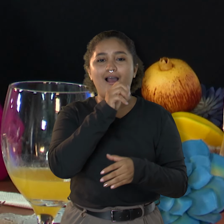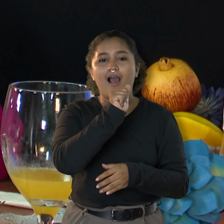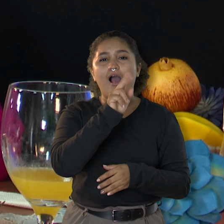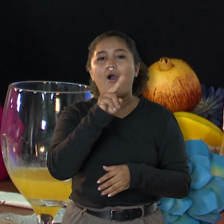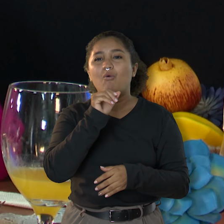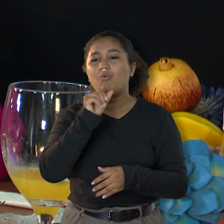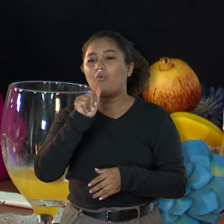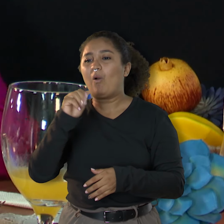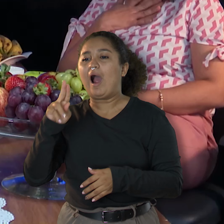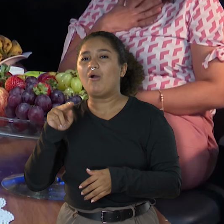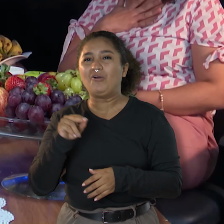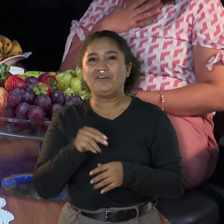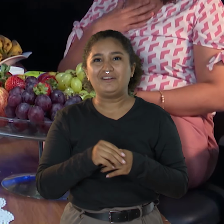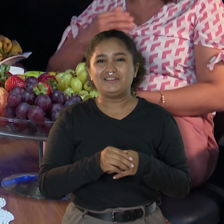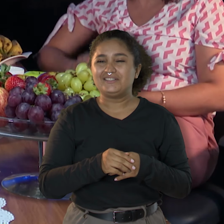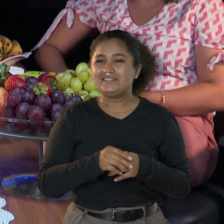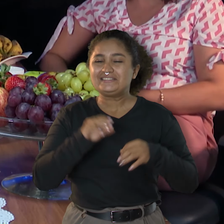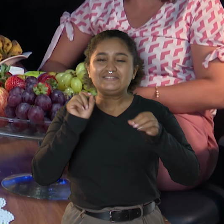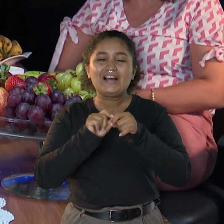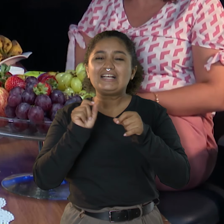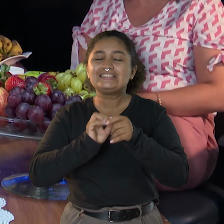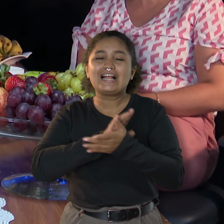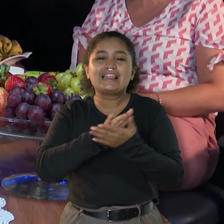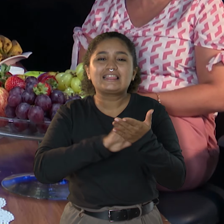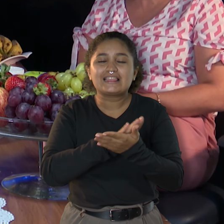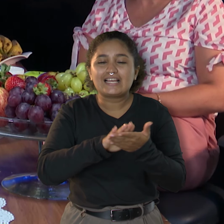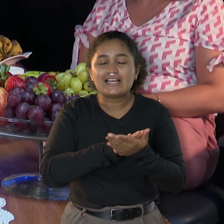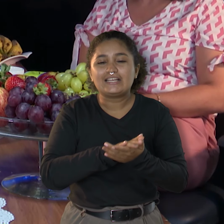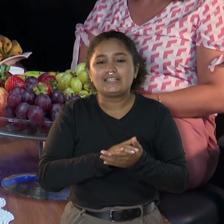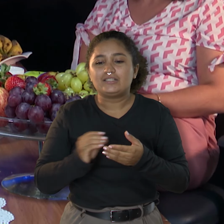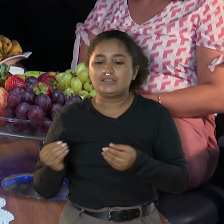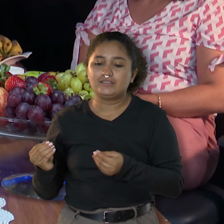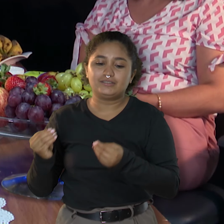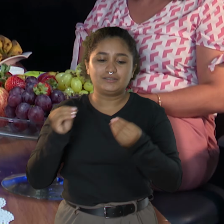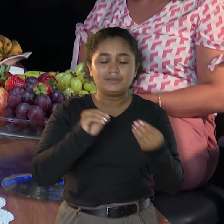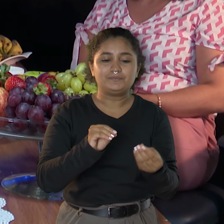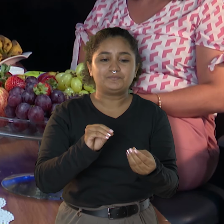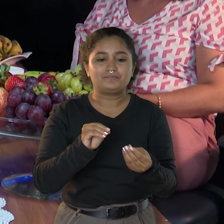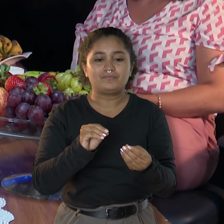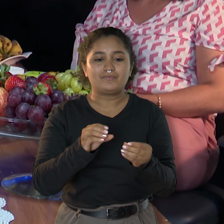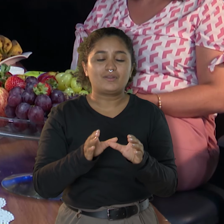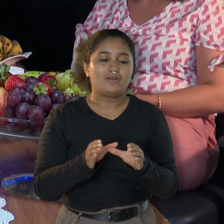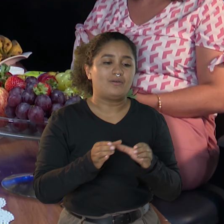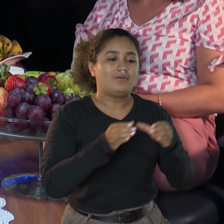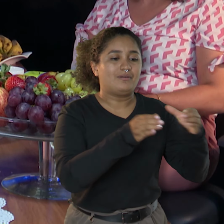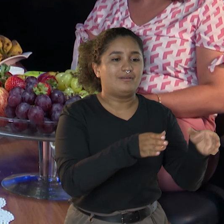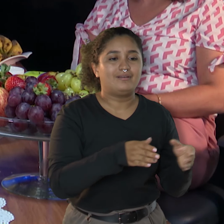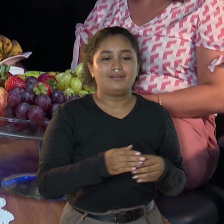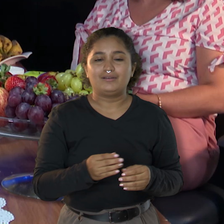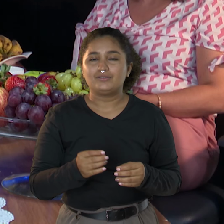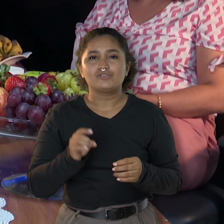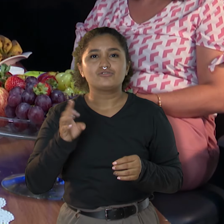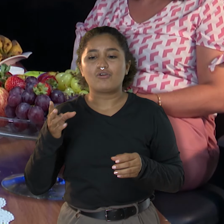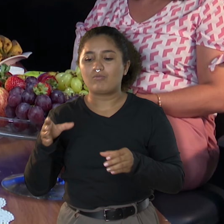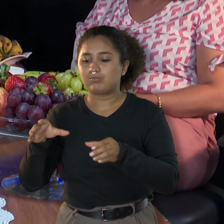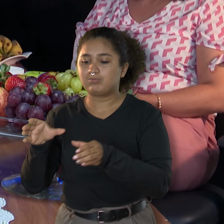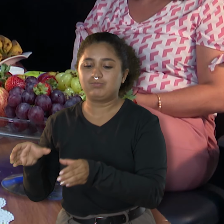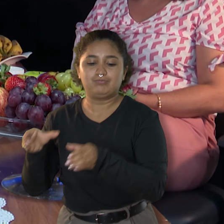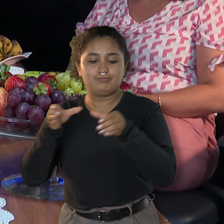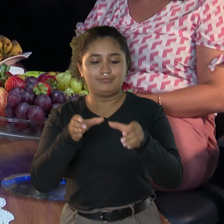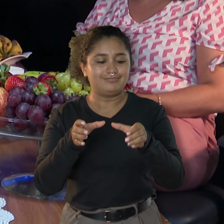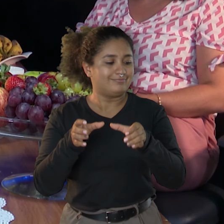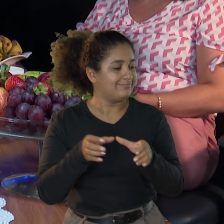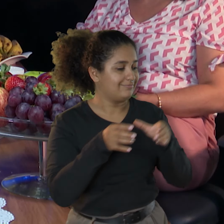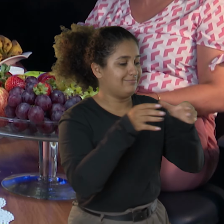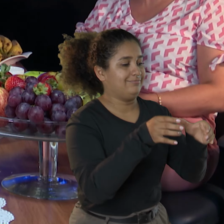setor au-au. Ele não fazia nada. O secretário mandava para a divisão e falava assim, ao chefe da divisão. O divisor mandava ao chefe da seção. Ou seja, ele ficava fazendo